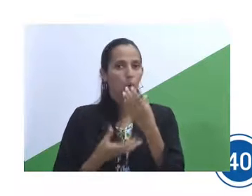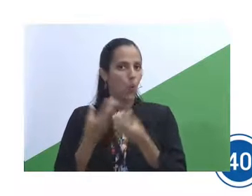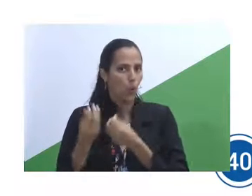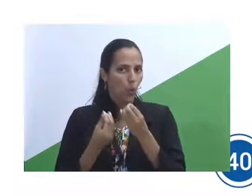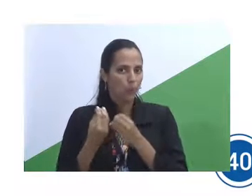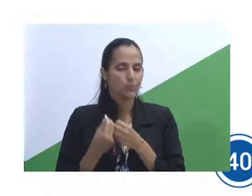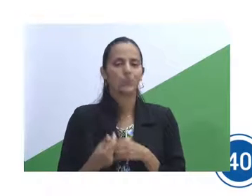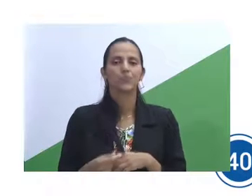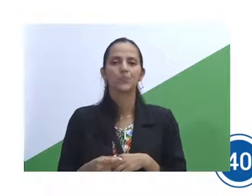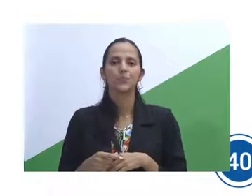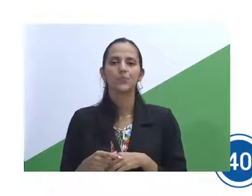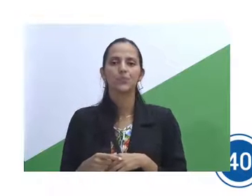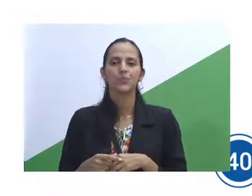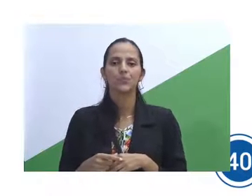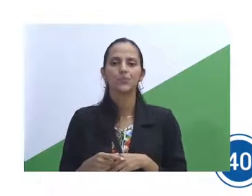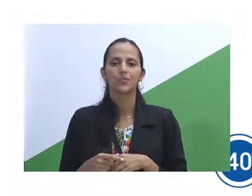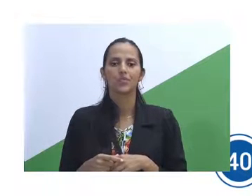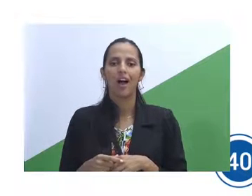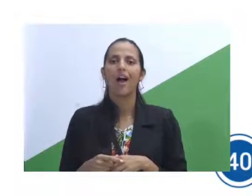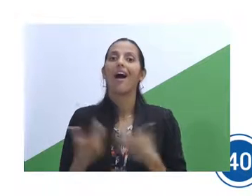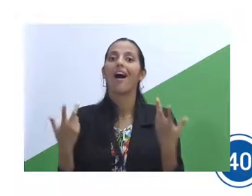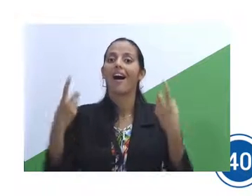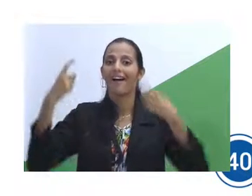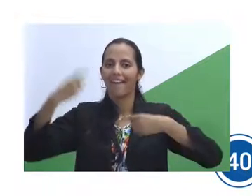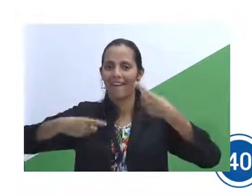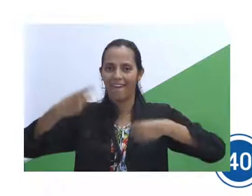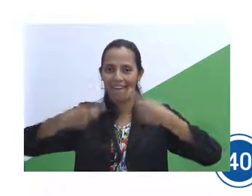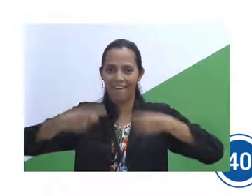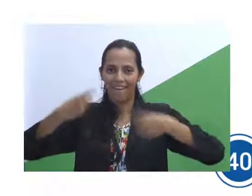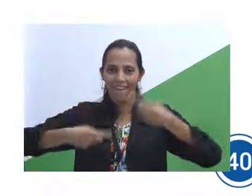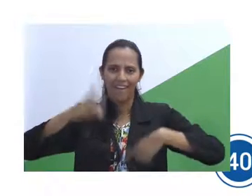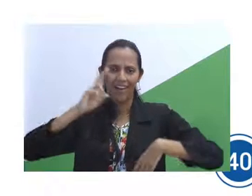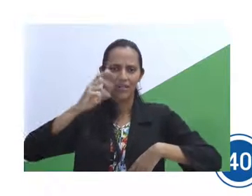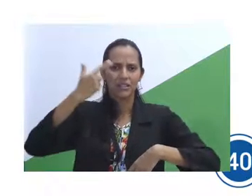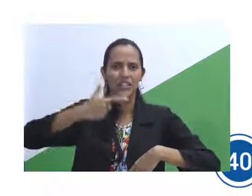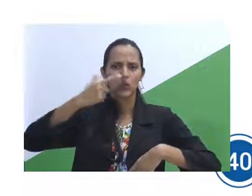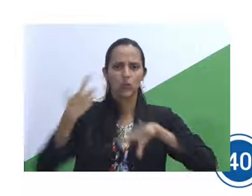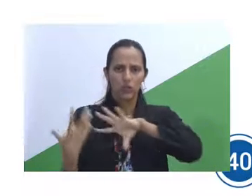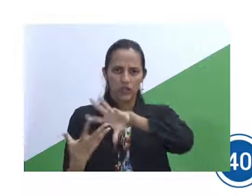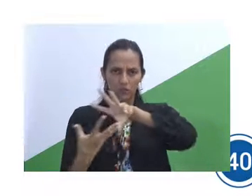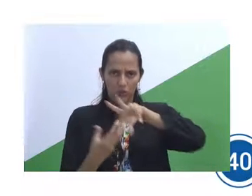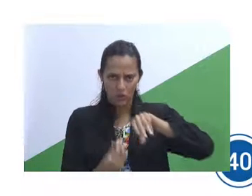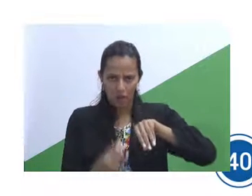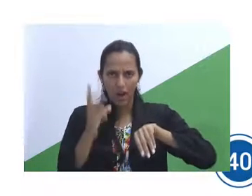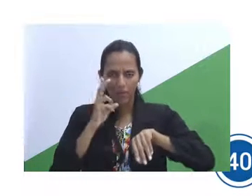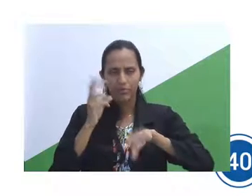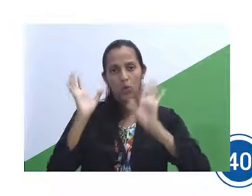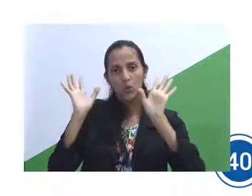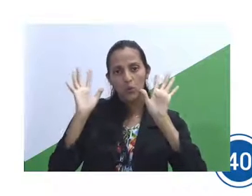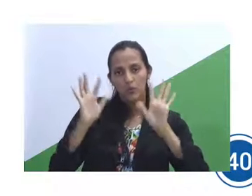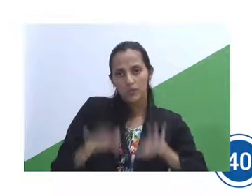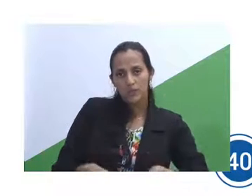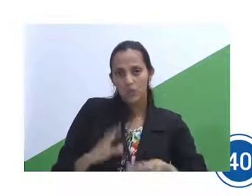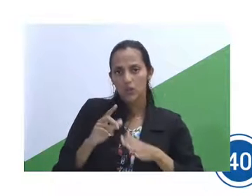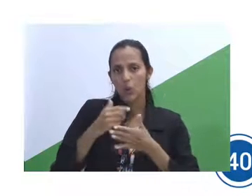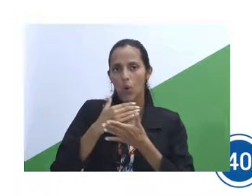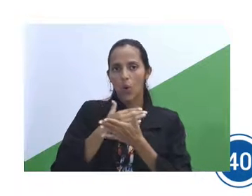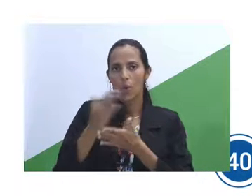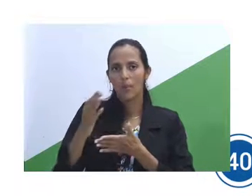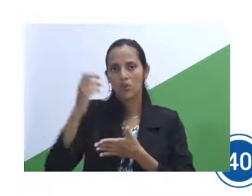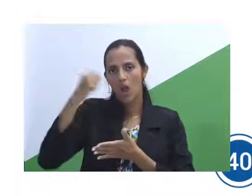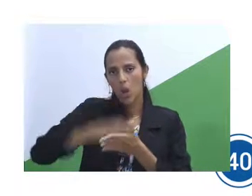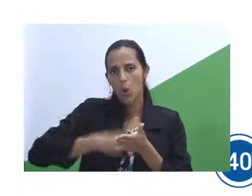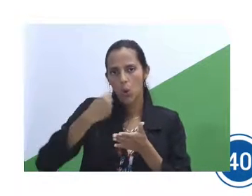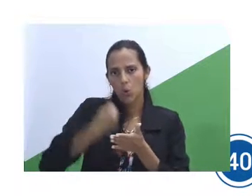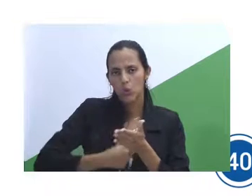chega, então, aí, o final da Grande Guerra Mundial, que é, então, a Segunda Grande Guerra Mundial, né, começou, então, uma luta contra as